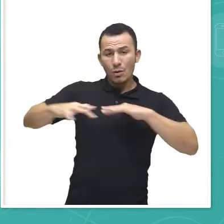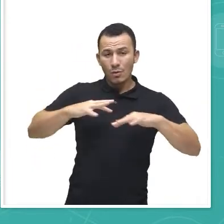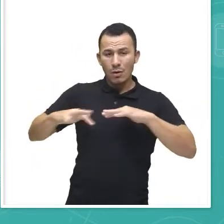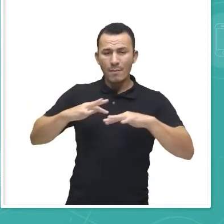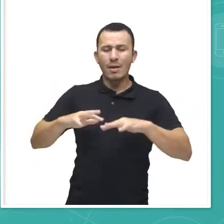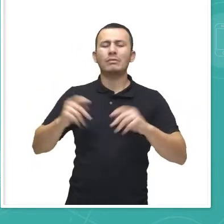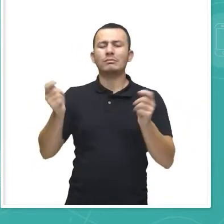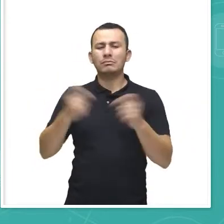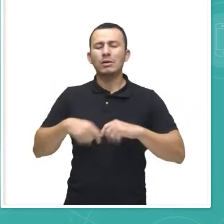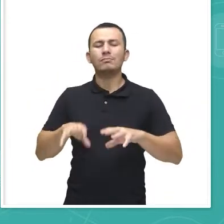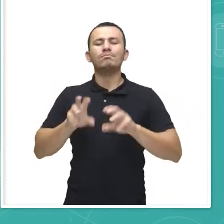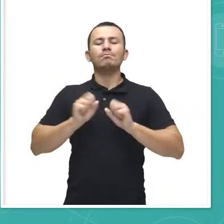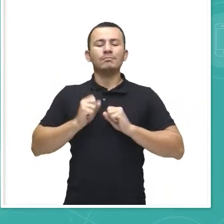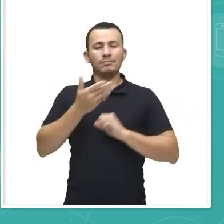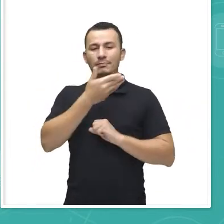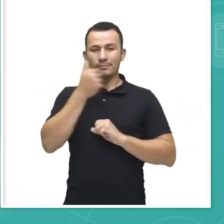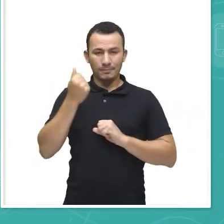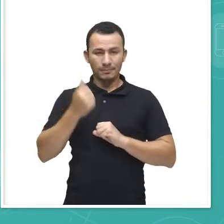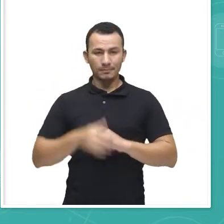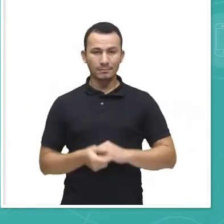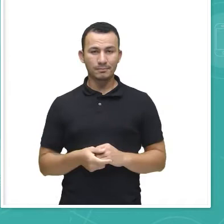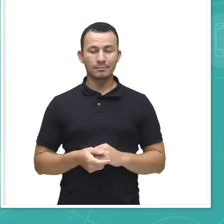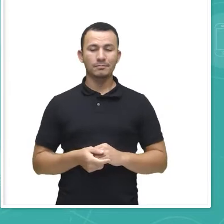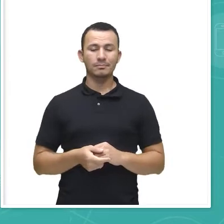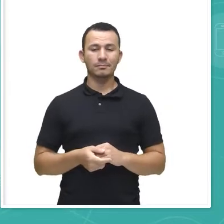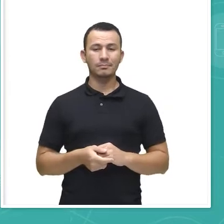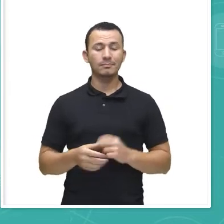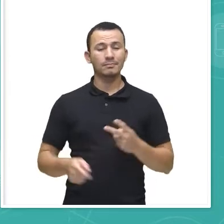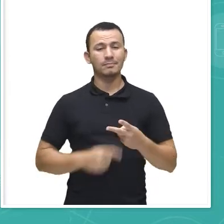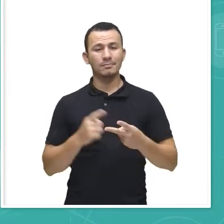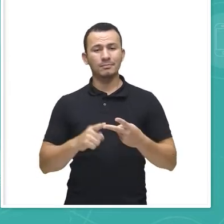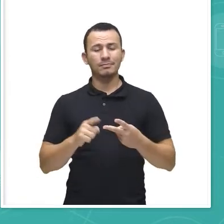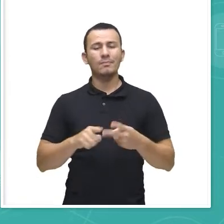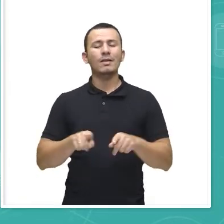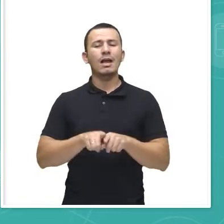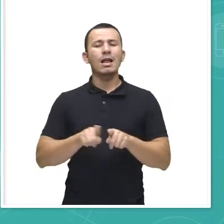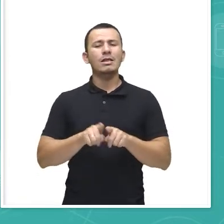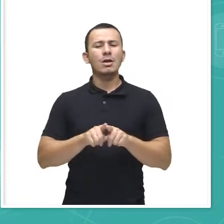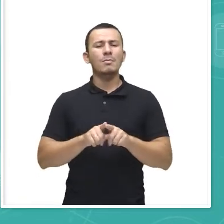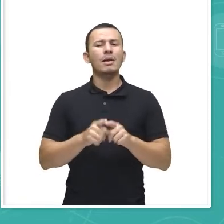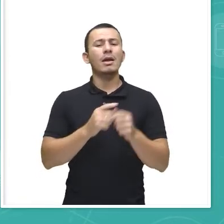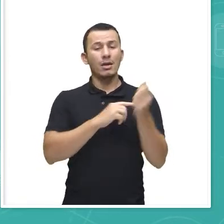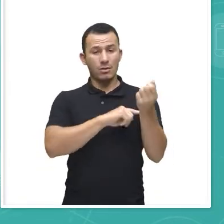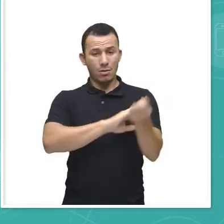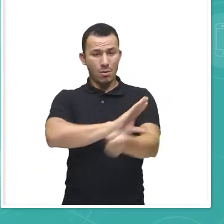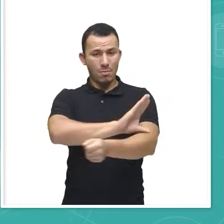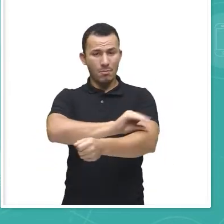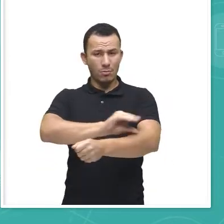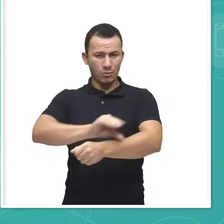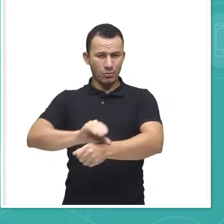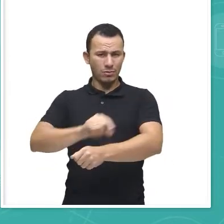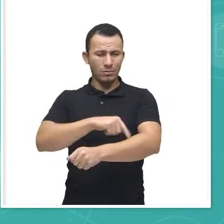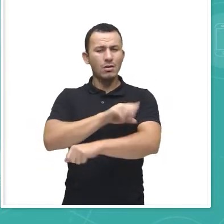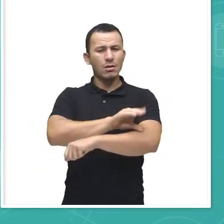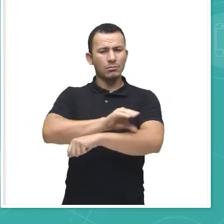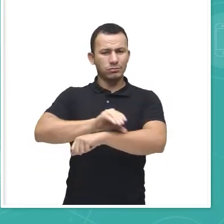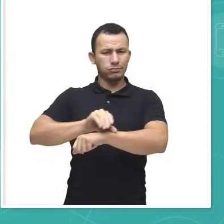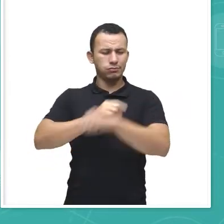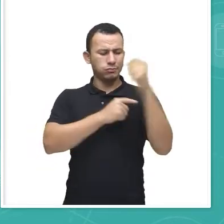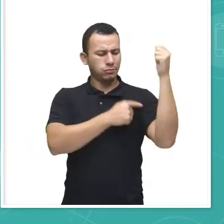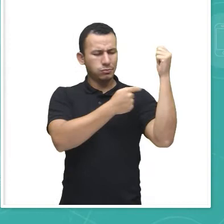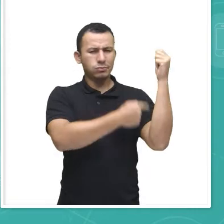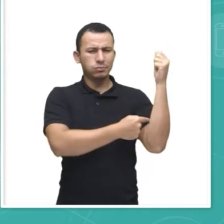resistência bem maior. Resistência da força muscular também, certo? Então você fica com seus músculos